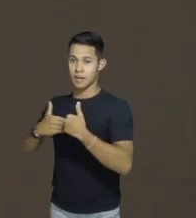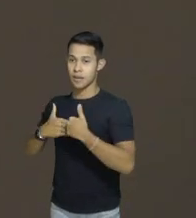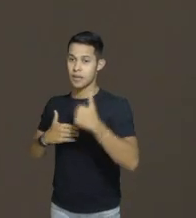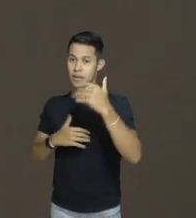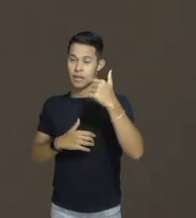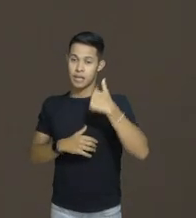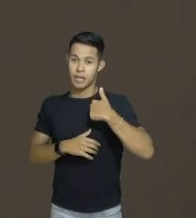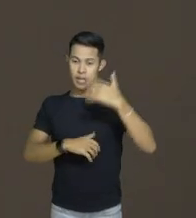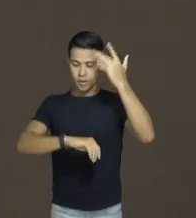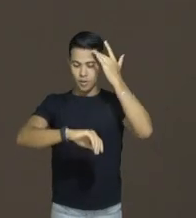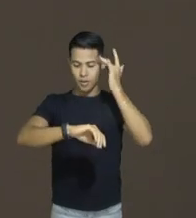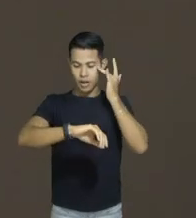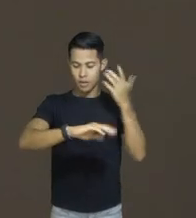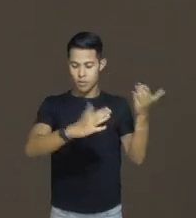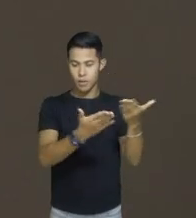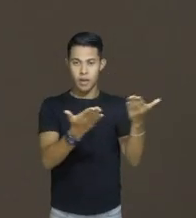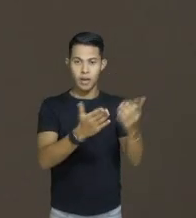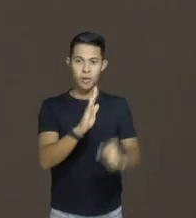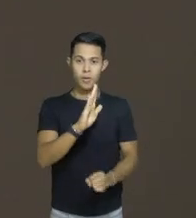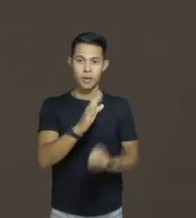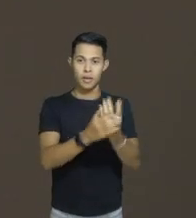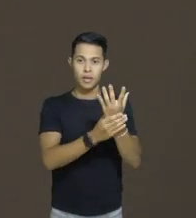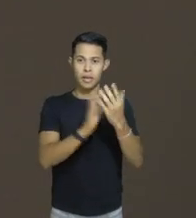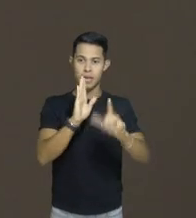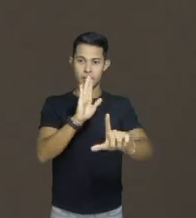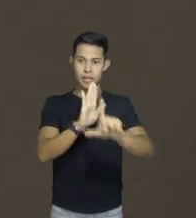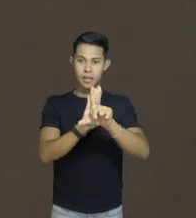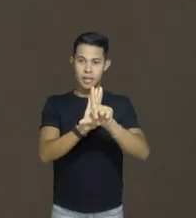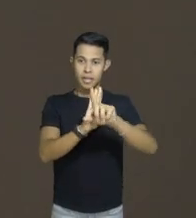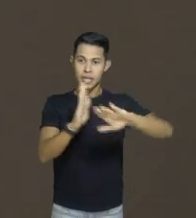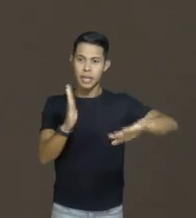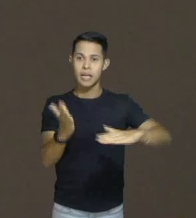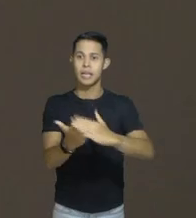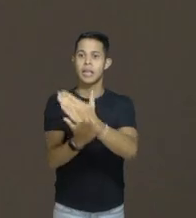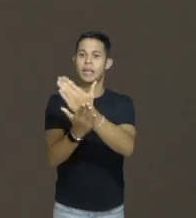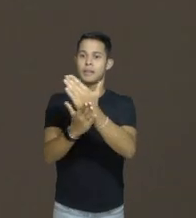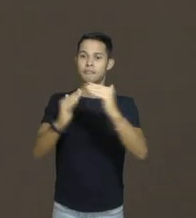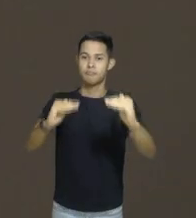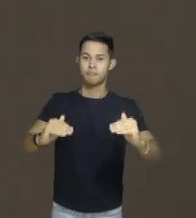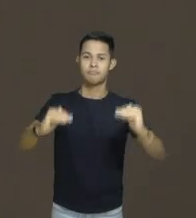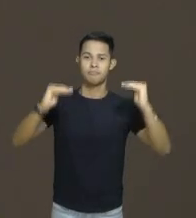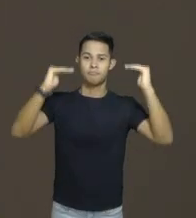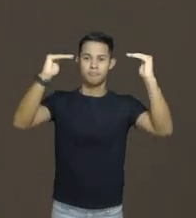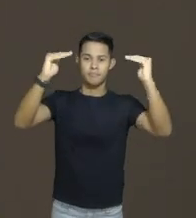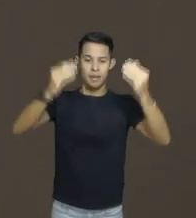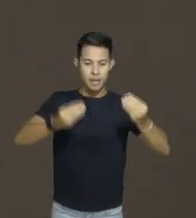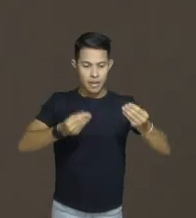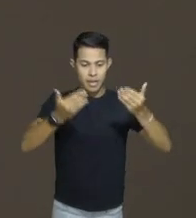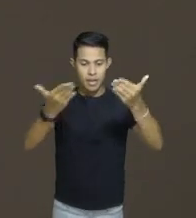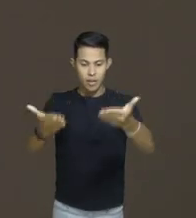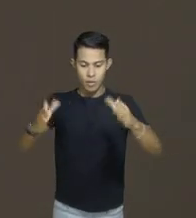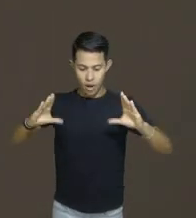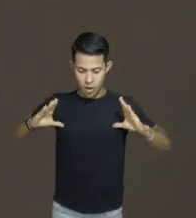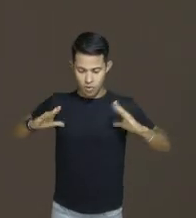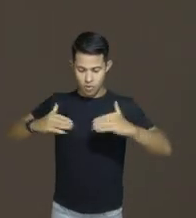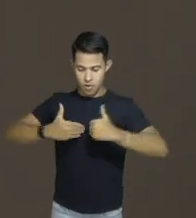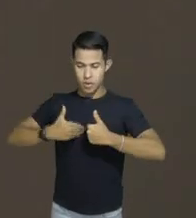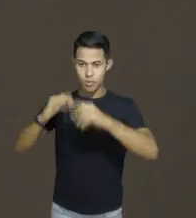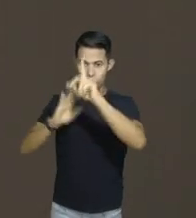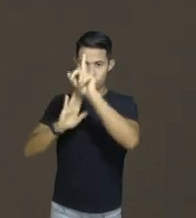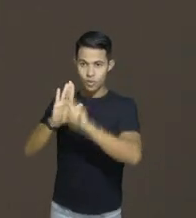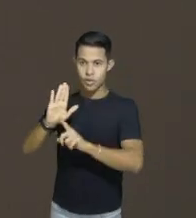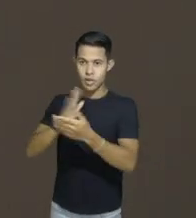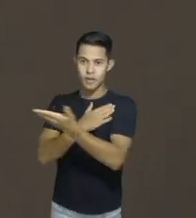da criação da lei que reconheceu e deu aos autistas os direitos que eles têm, que